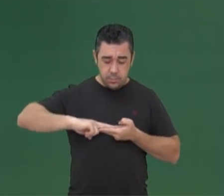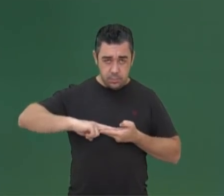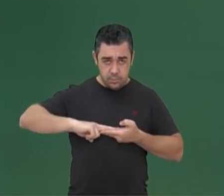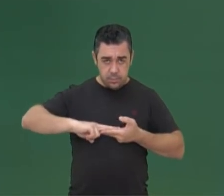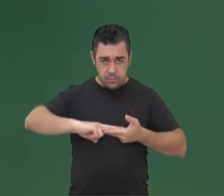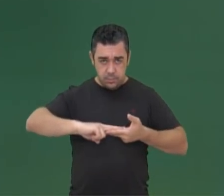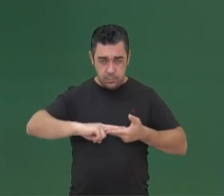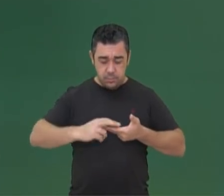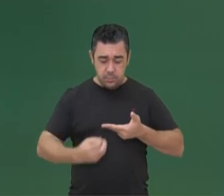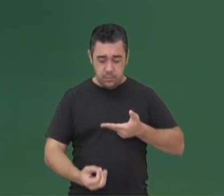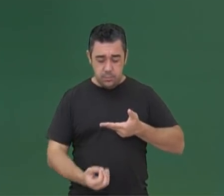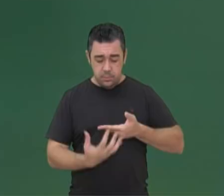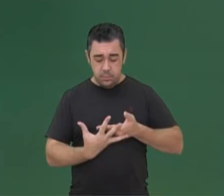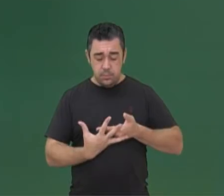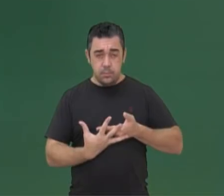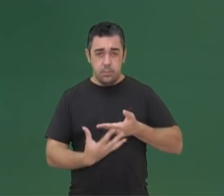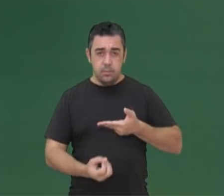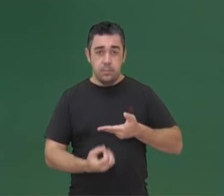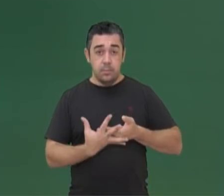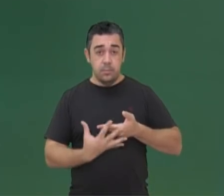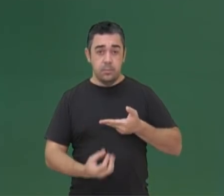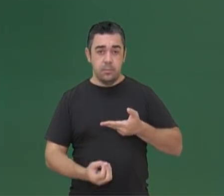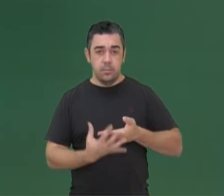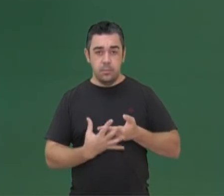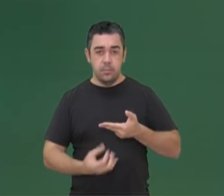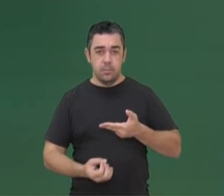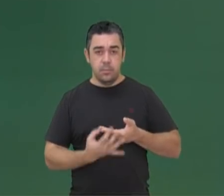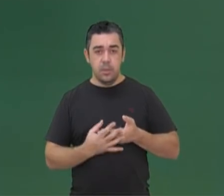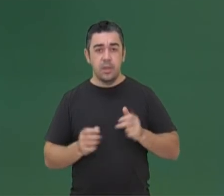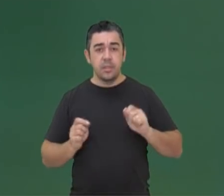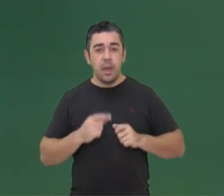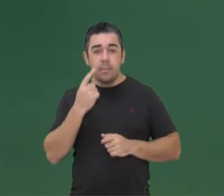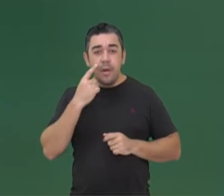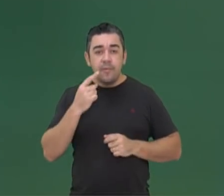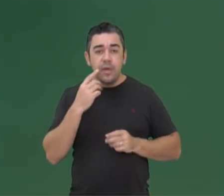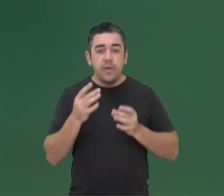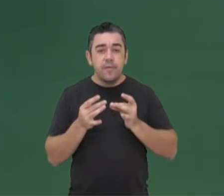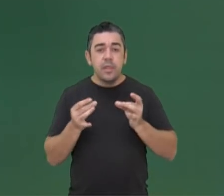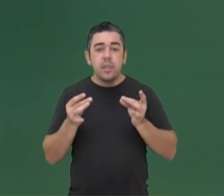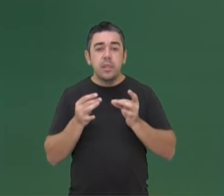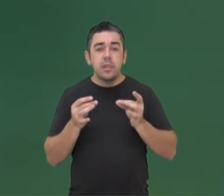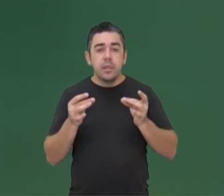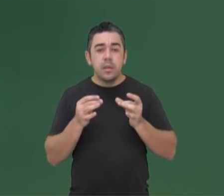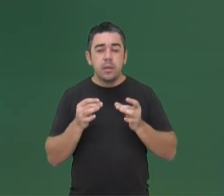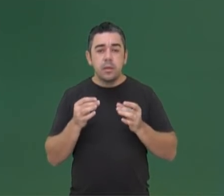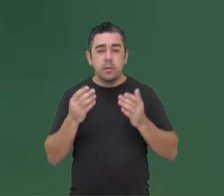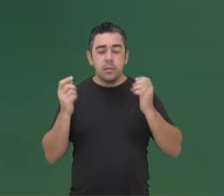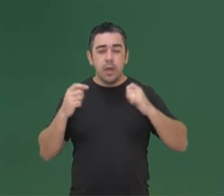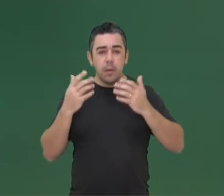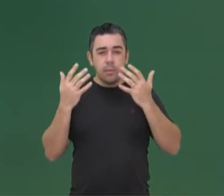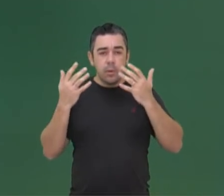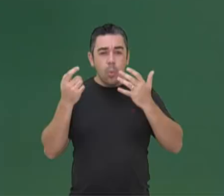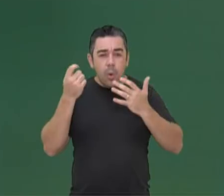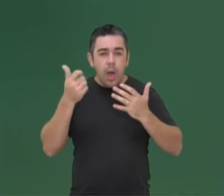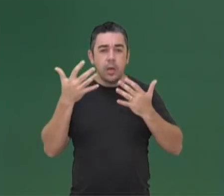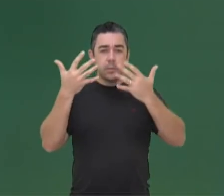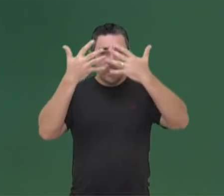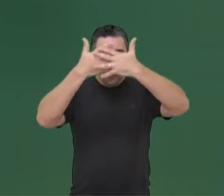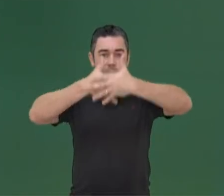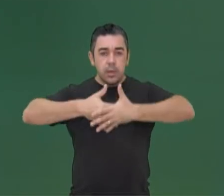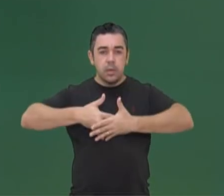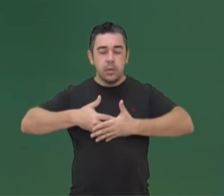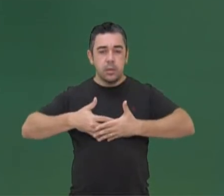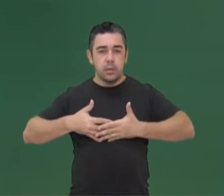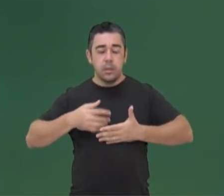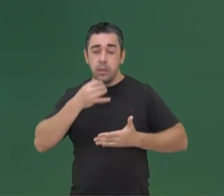só consegue observar nesse instrumento objetos muito finos, que possam passar a luz. Então,